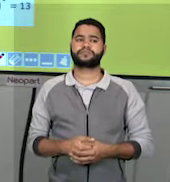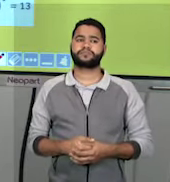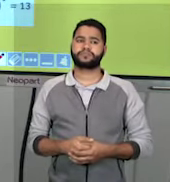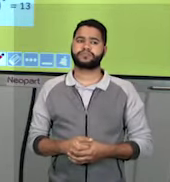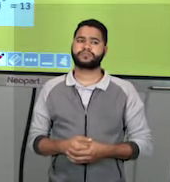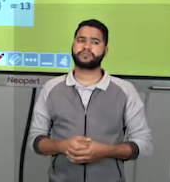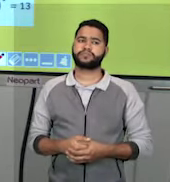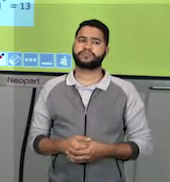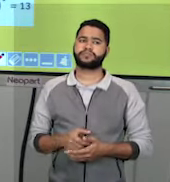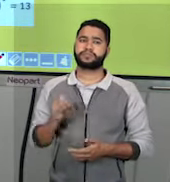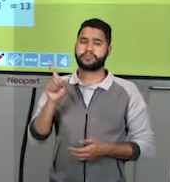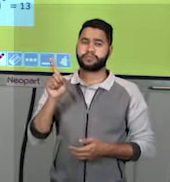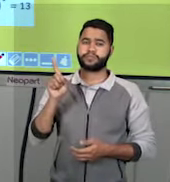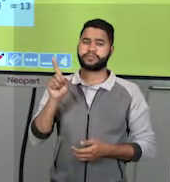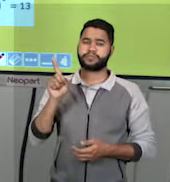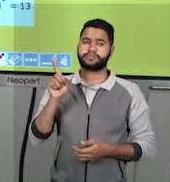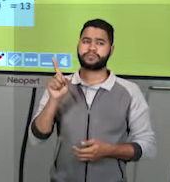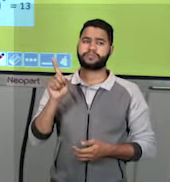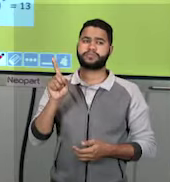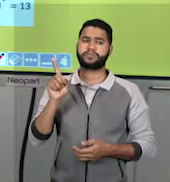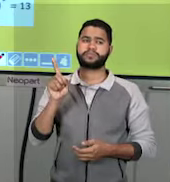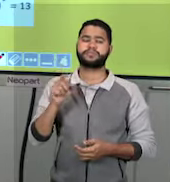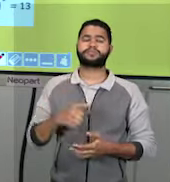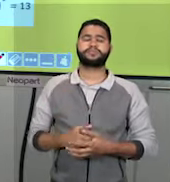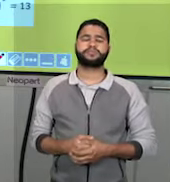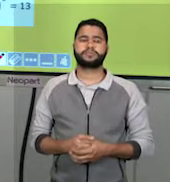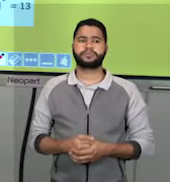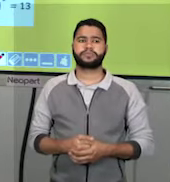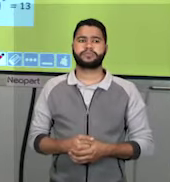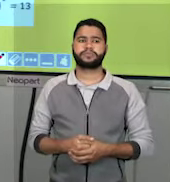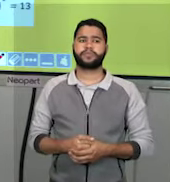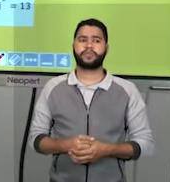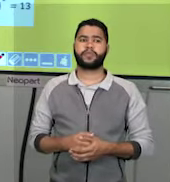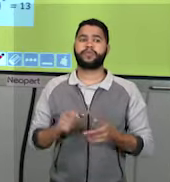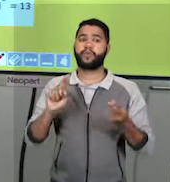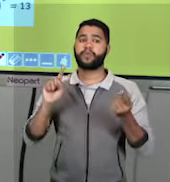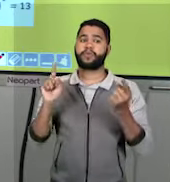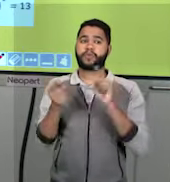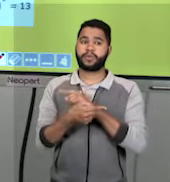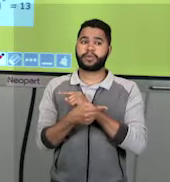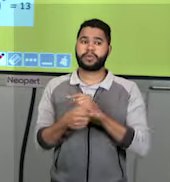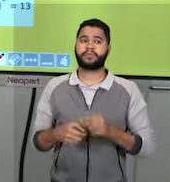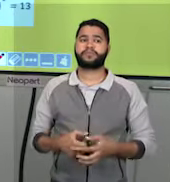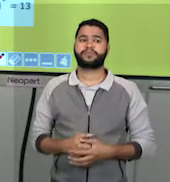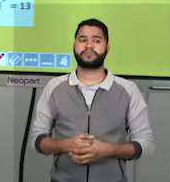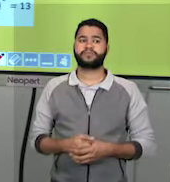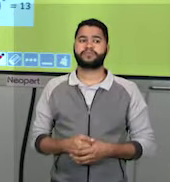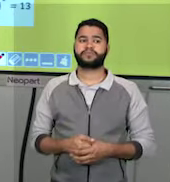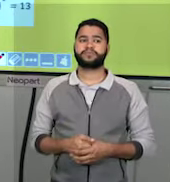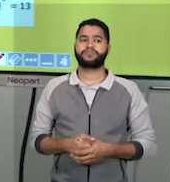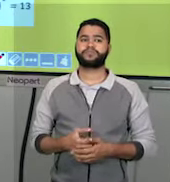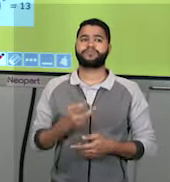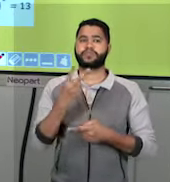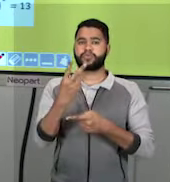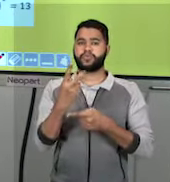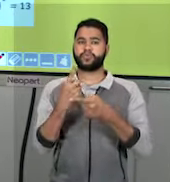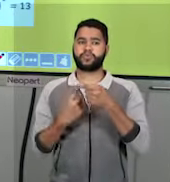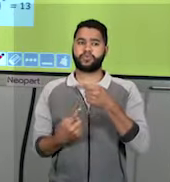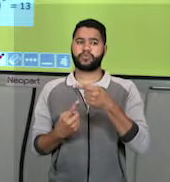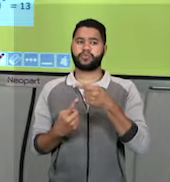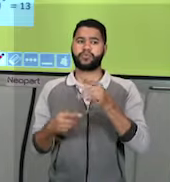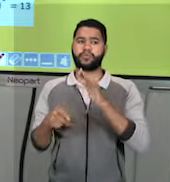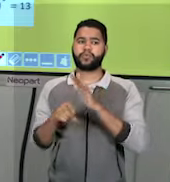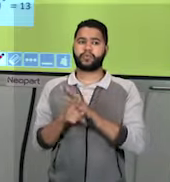elevado a menos 6. Aí eu vou fazer o quê? Eu vou inverter. Isso aqui vai virar 2 sobre 1 elevado a